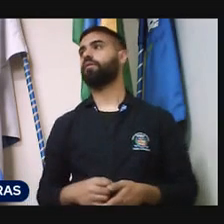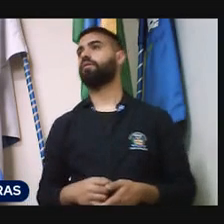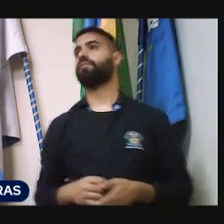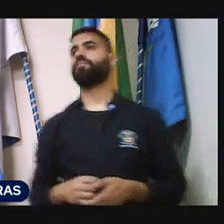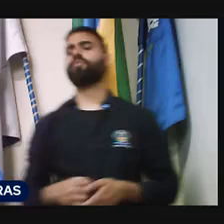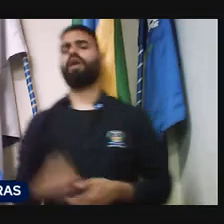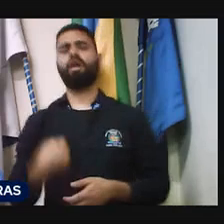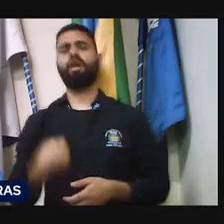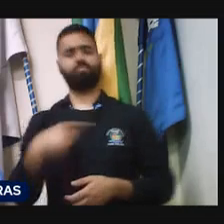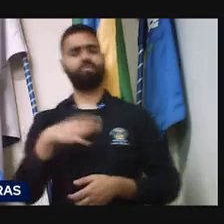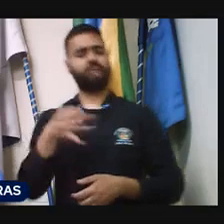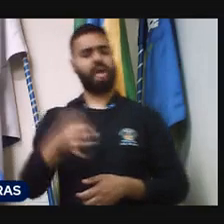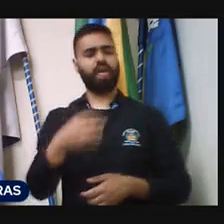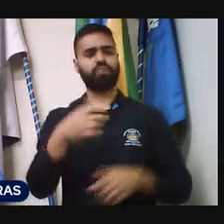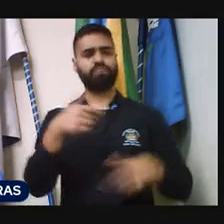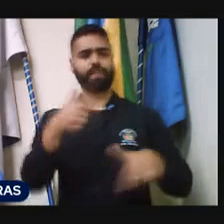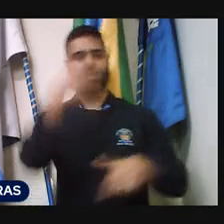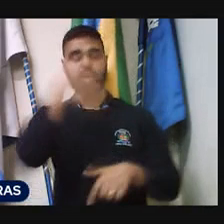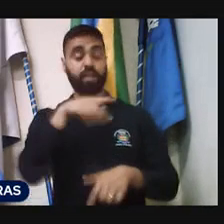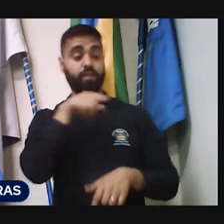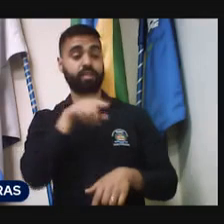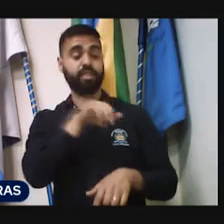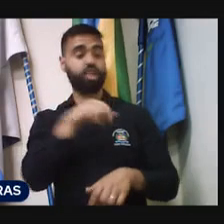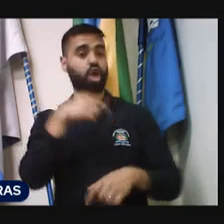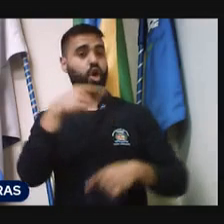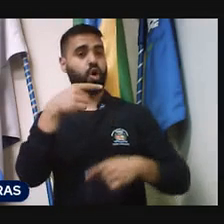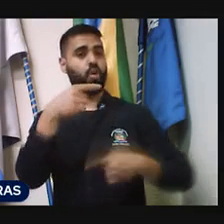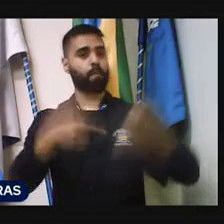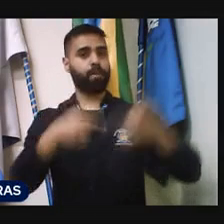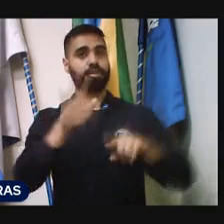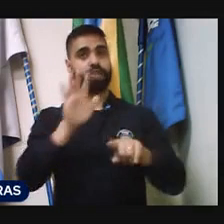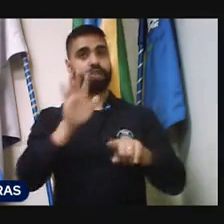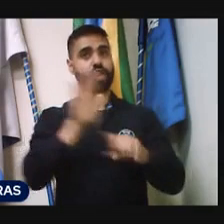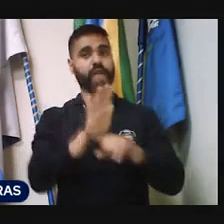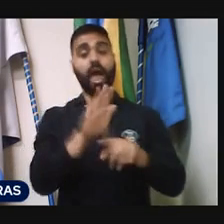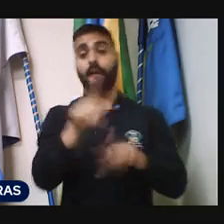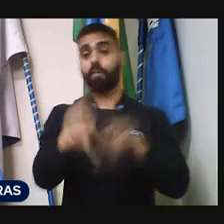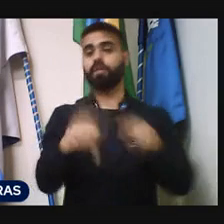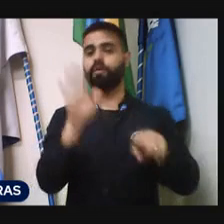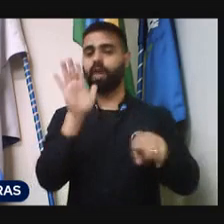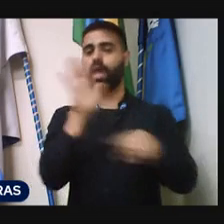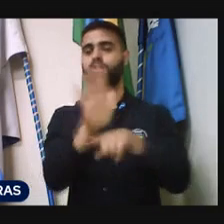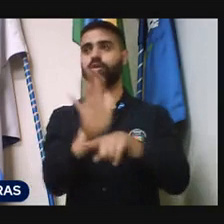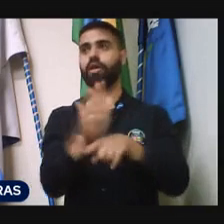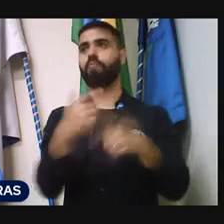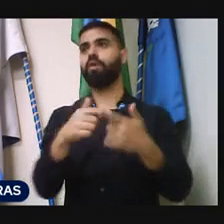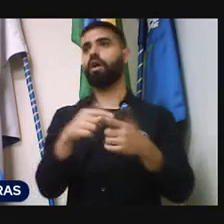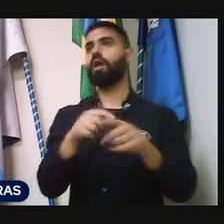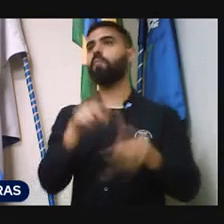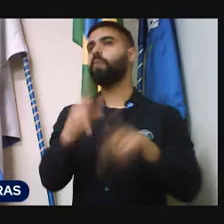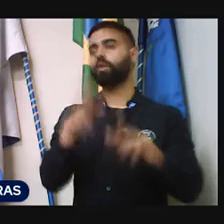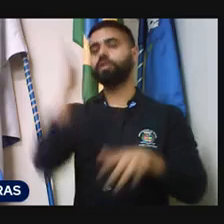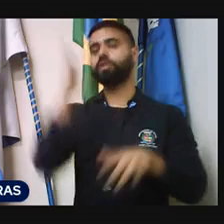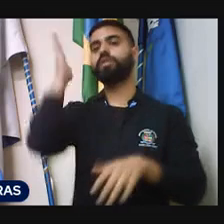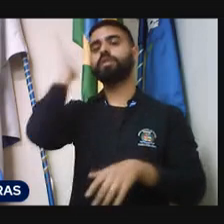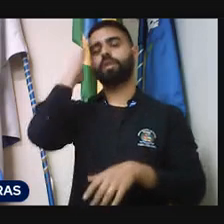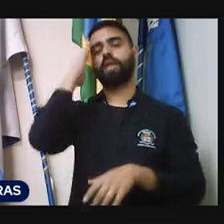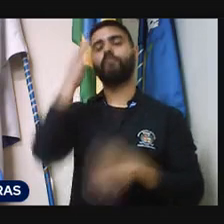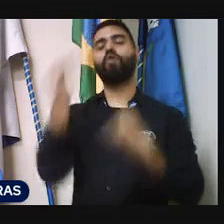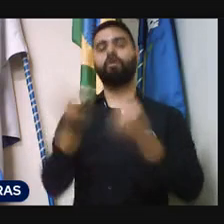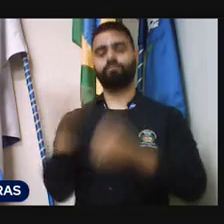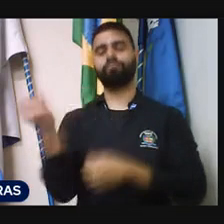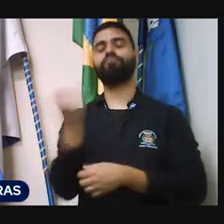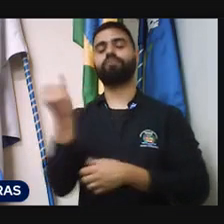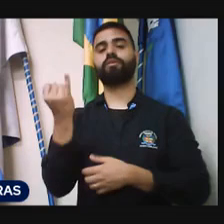seriedade de vocês se o político não ajudar o povo vai ajudar para o povo sabe do que aquilo é